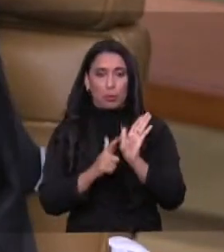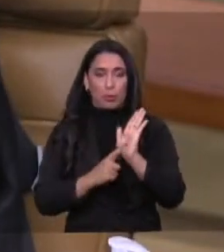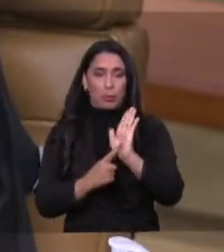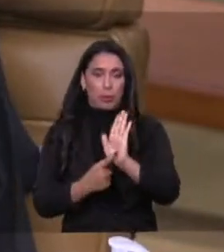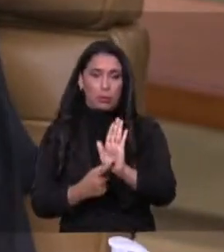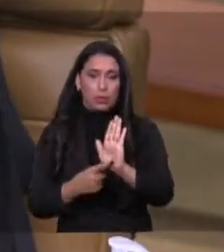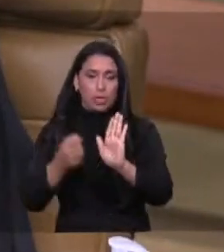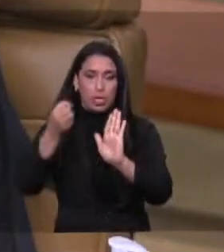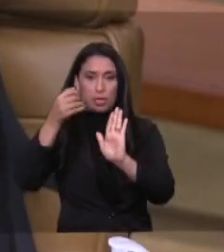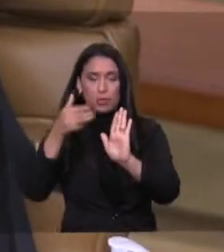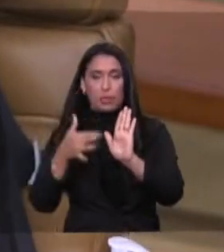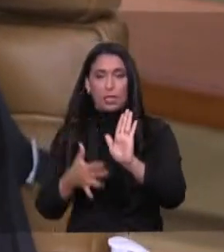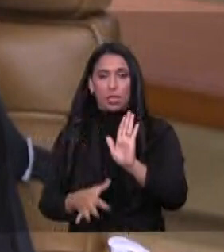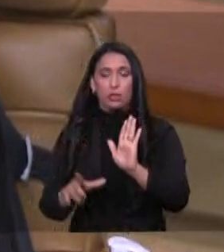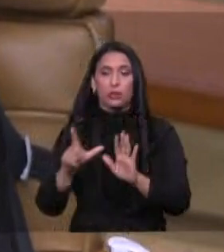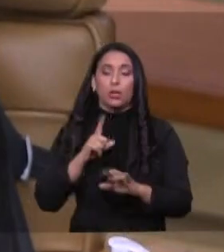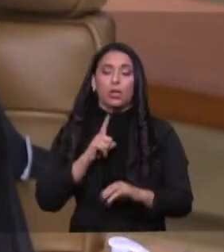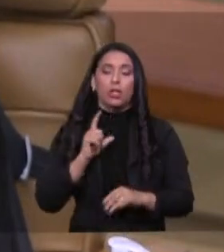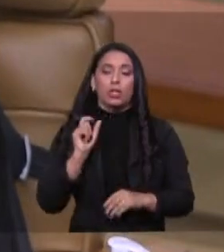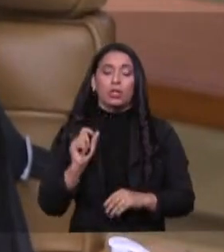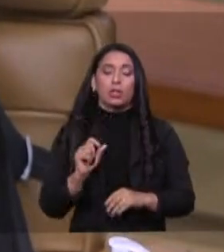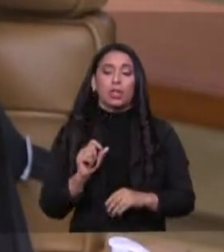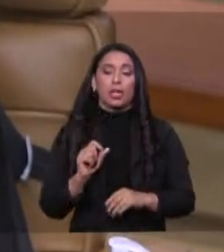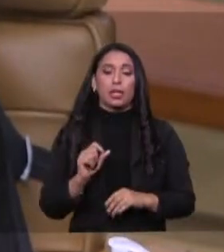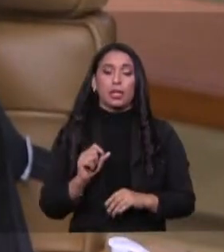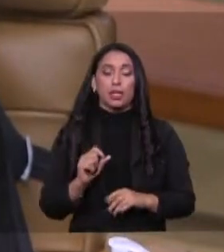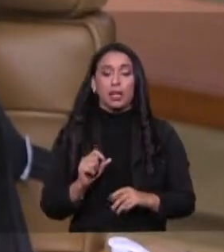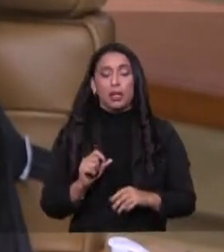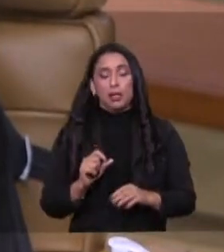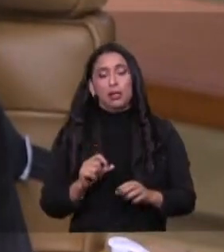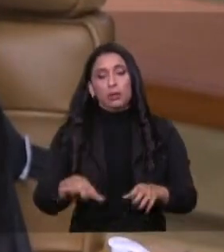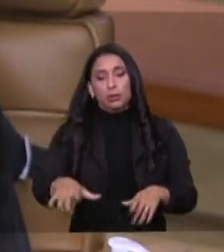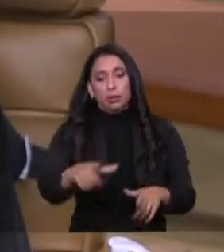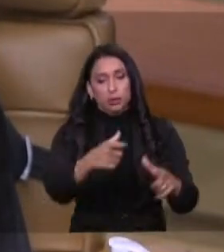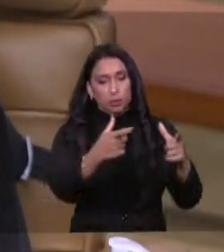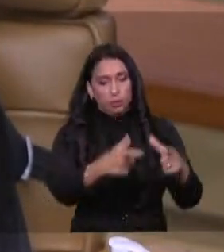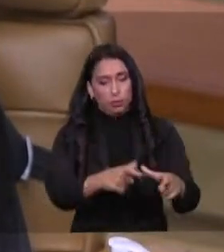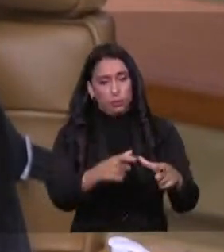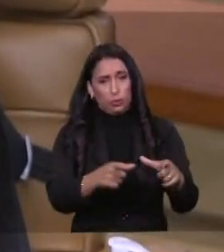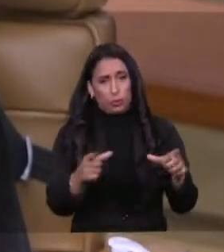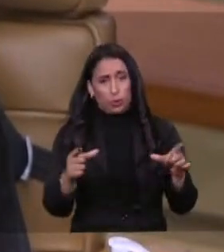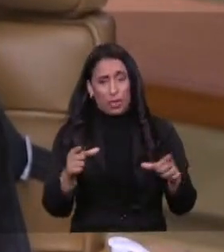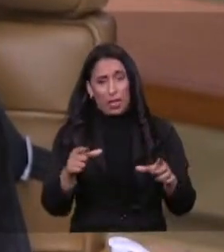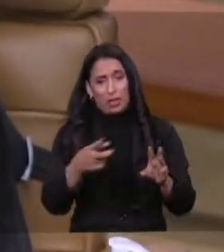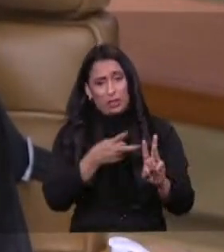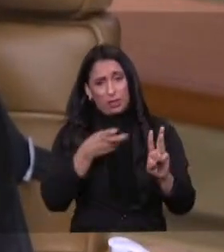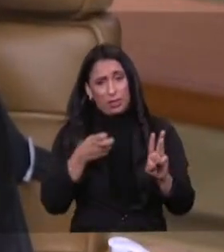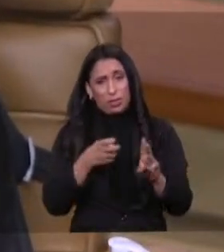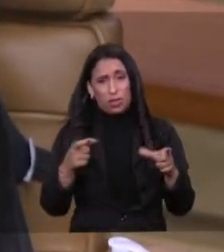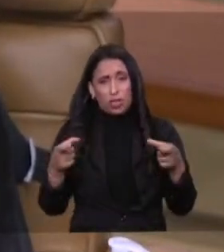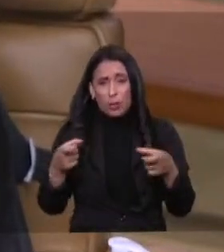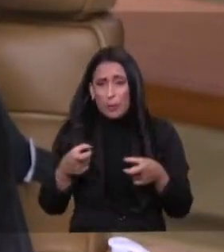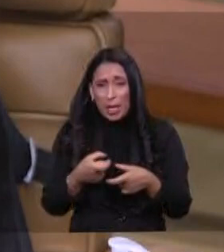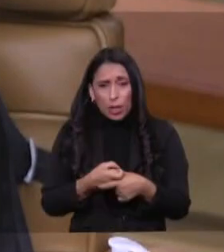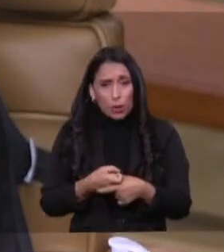ilustração, aquela que constitui hoje a menor terra indígena demarcada no Brasil,